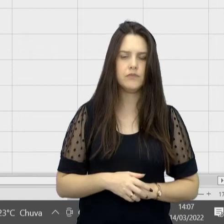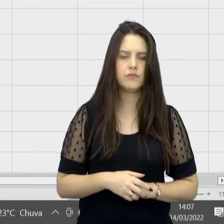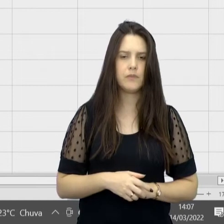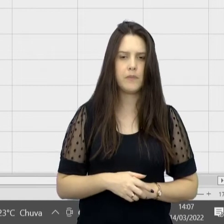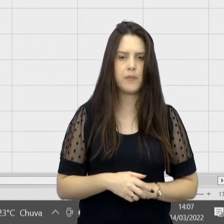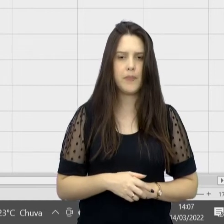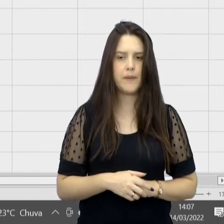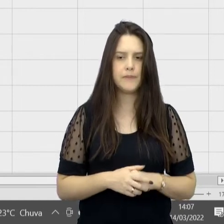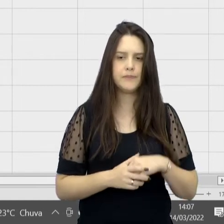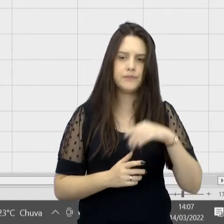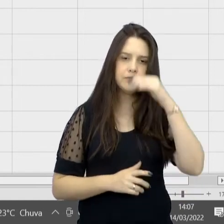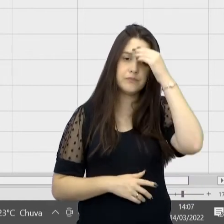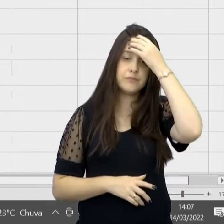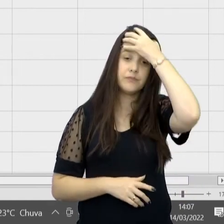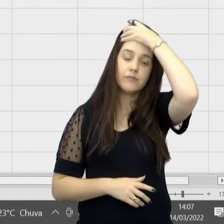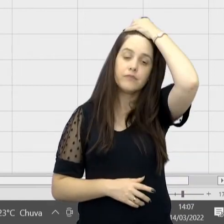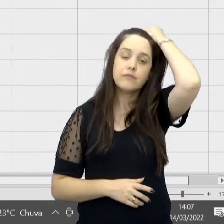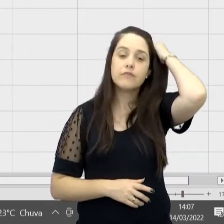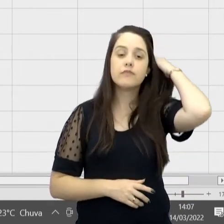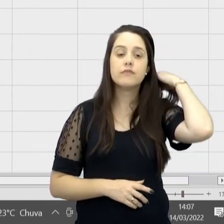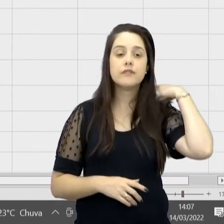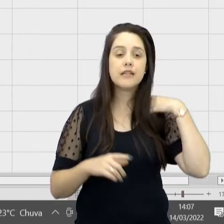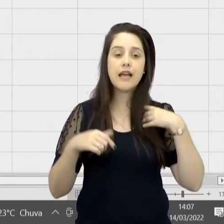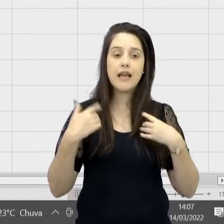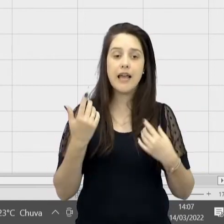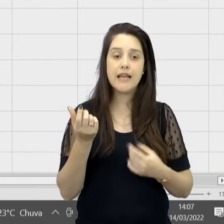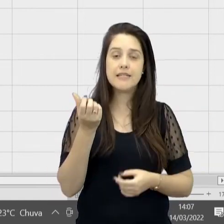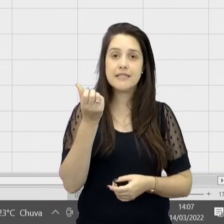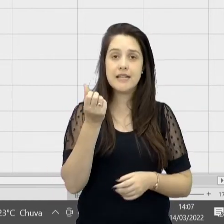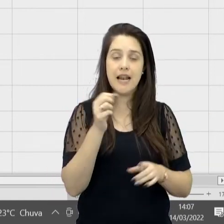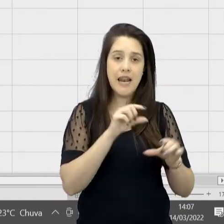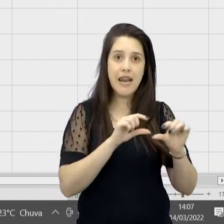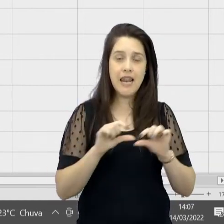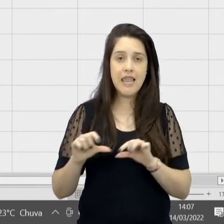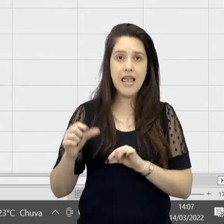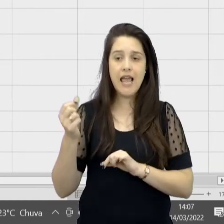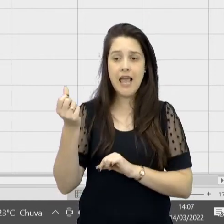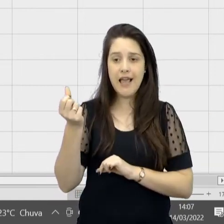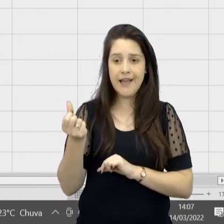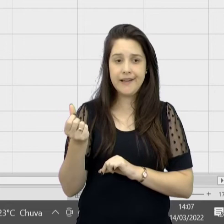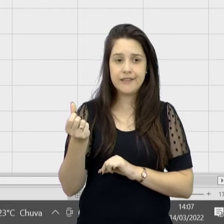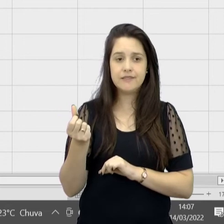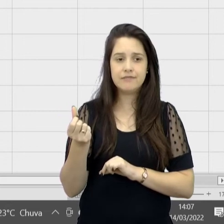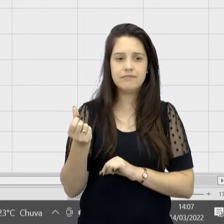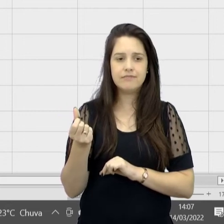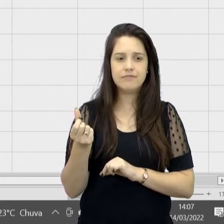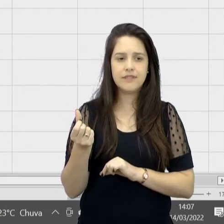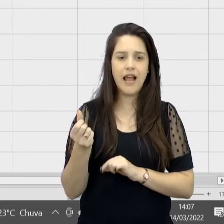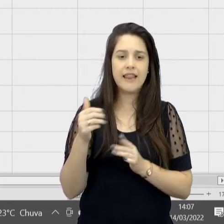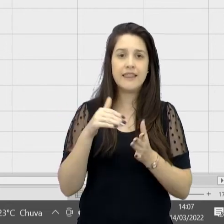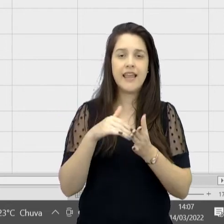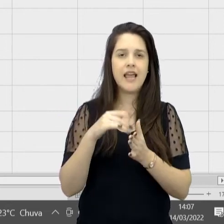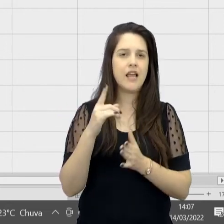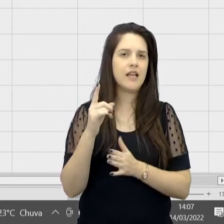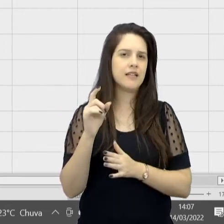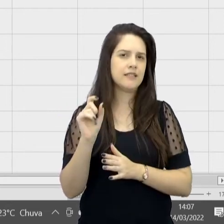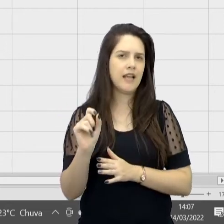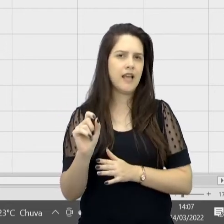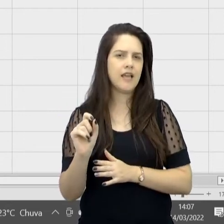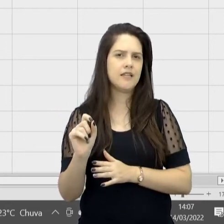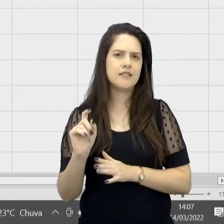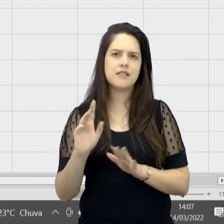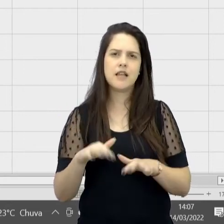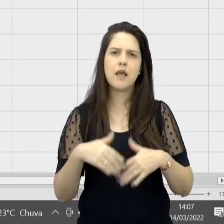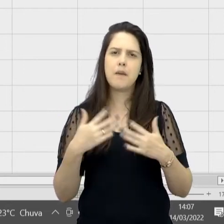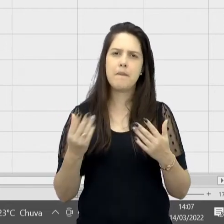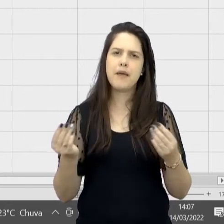Coluna C. 6. Linha 6 até qual linha? 10. Se eu for adicionando